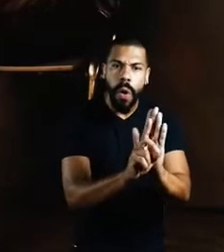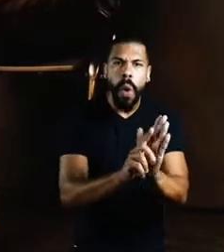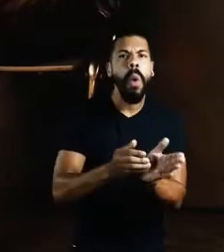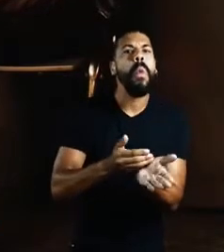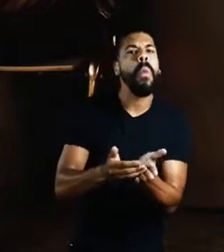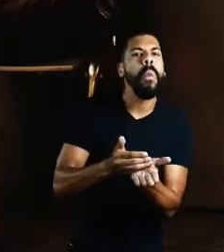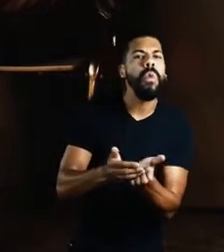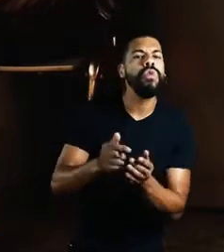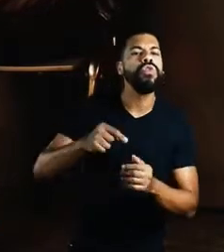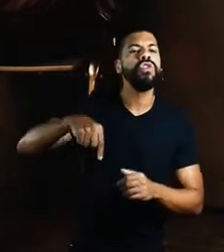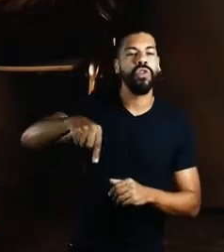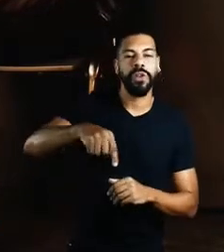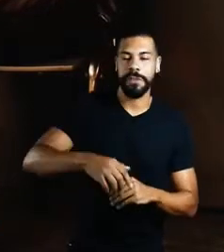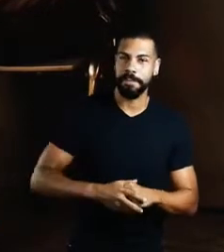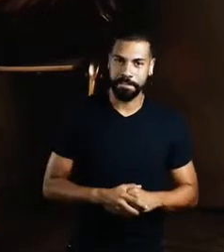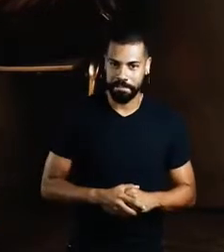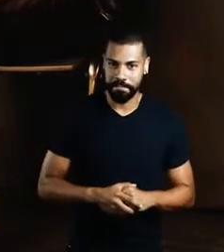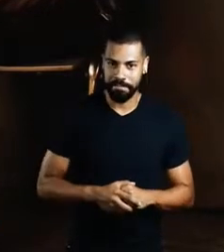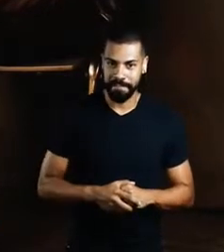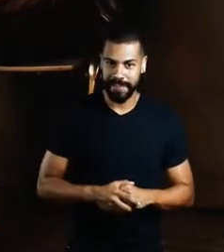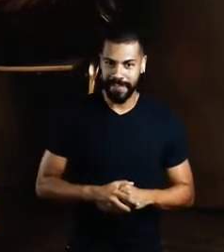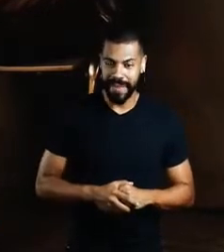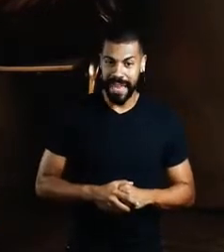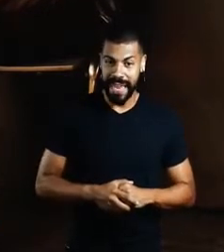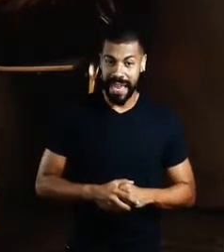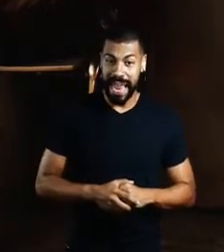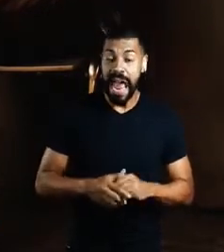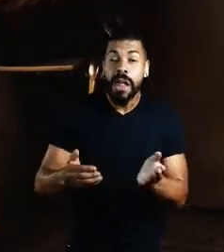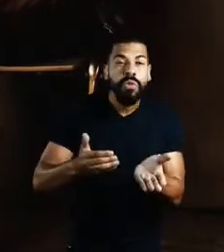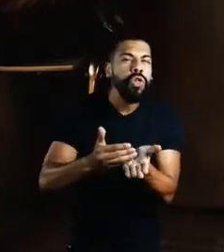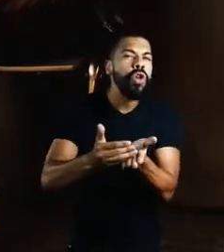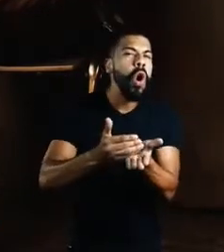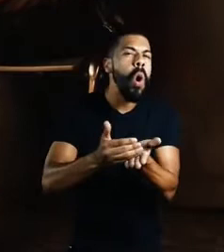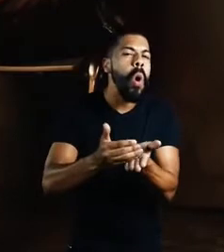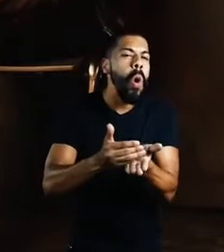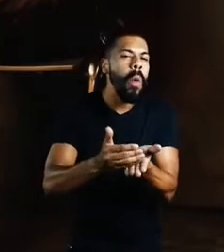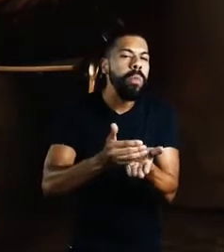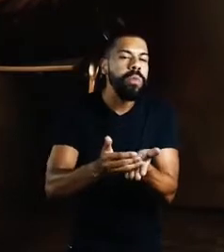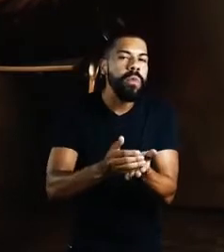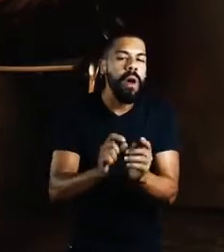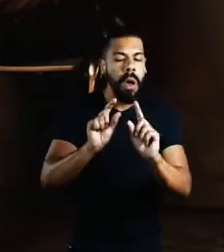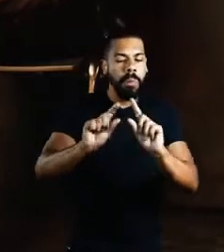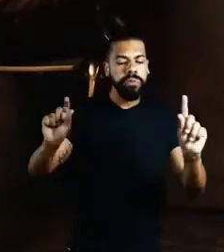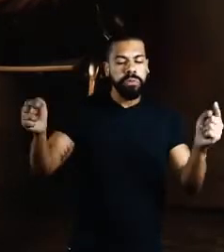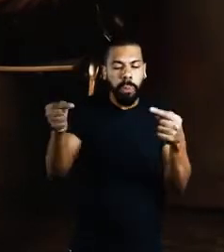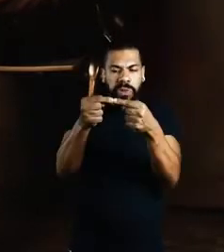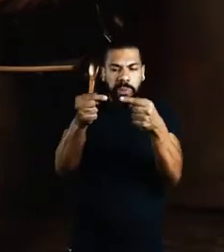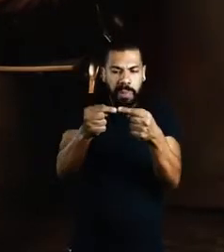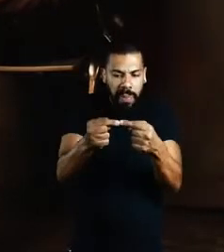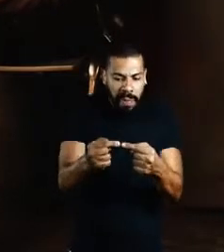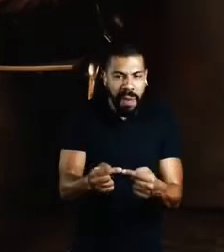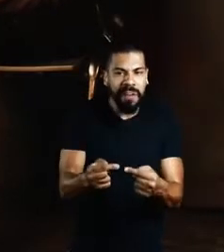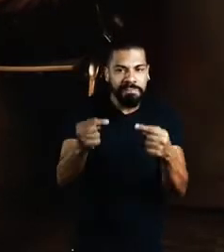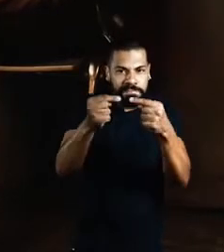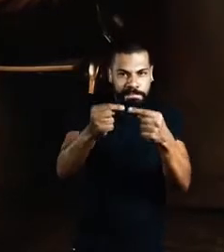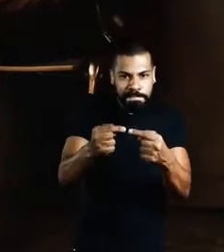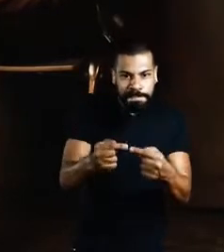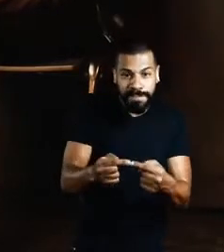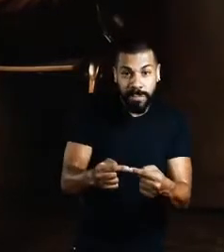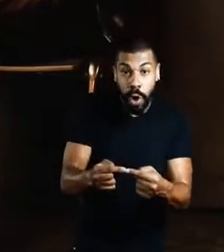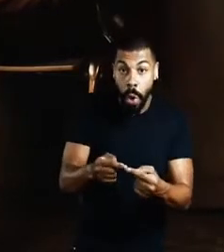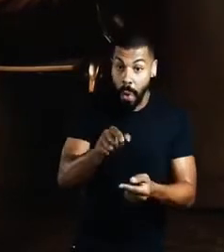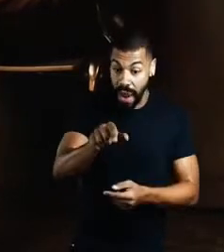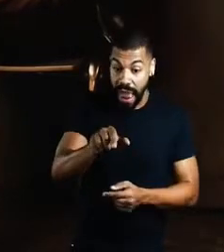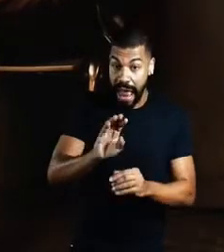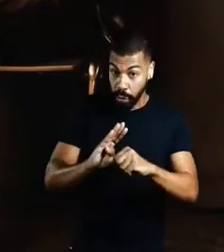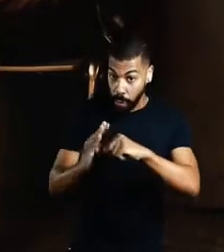lá na lata de lixo e fazendo as primeiras rimas, certo? Porque até então a São Bento, como eu